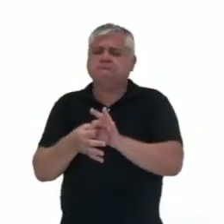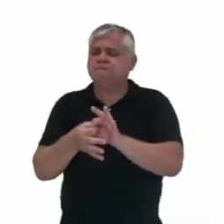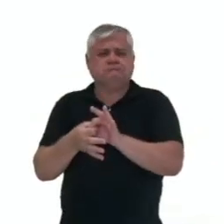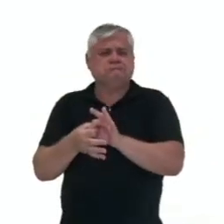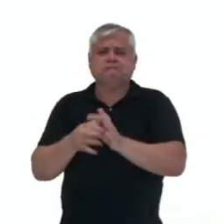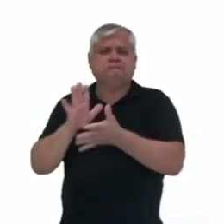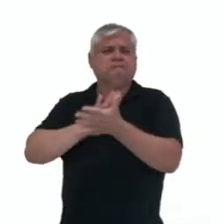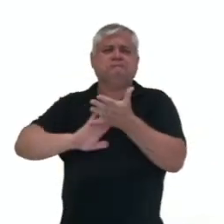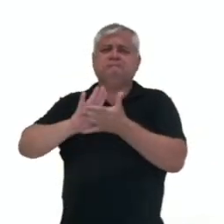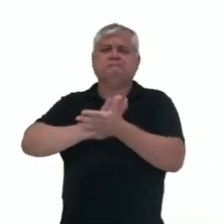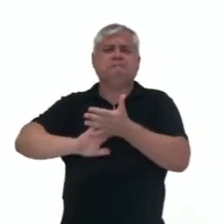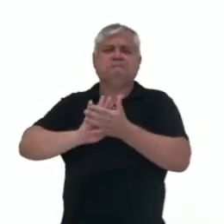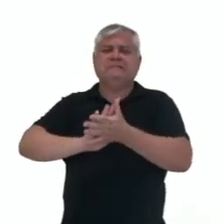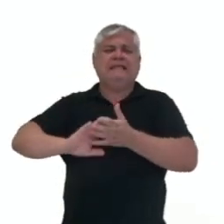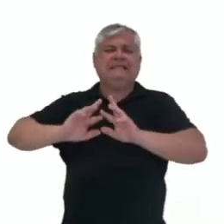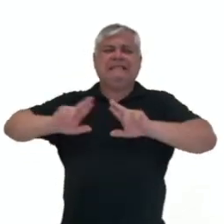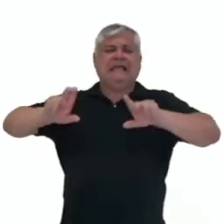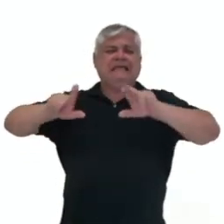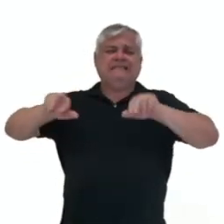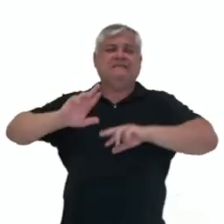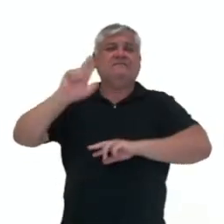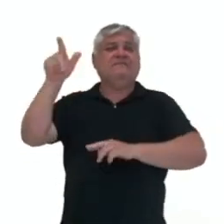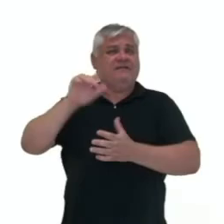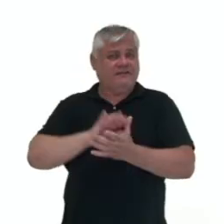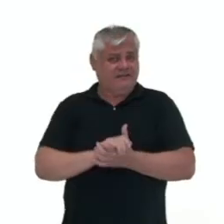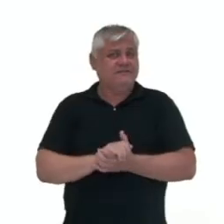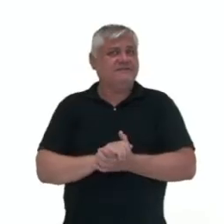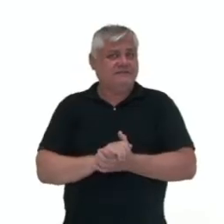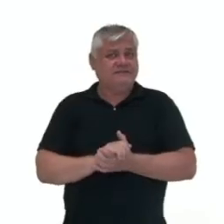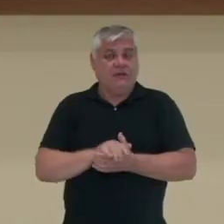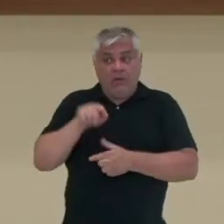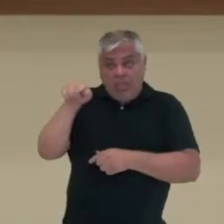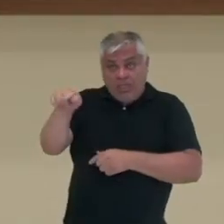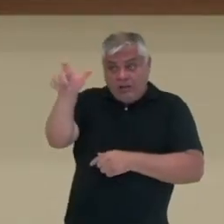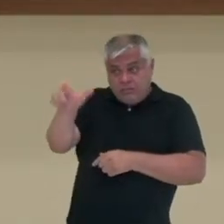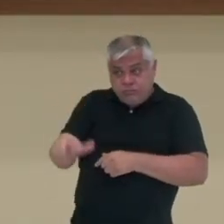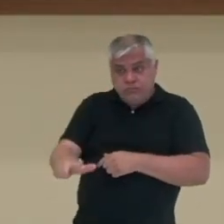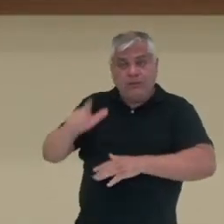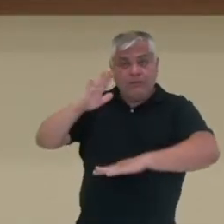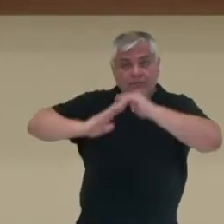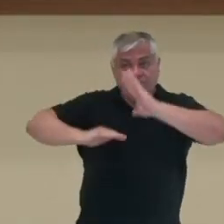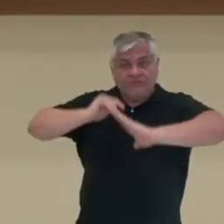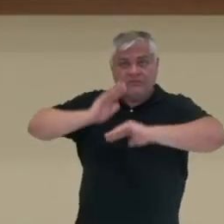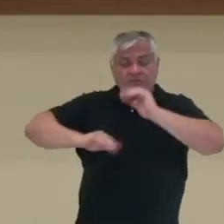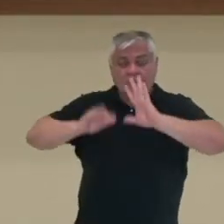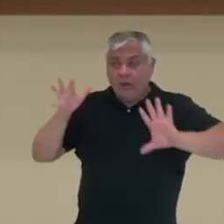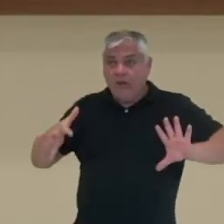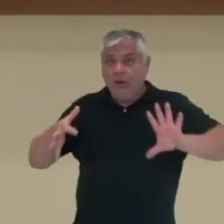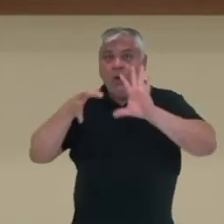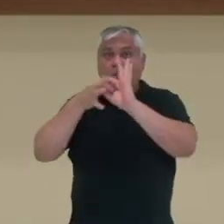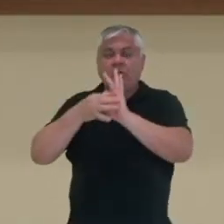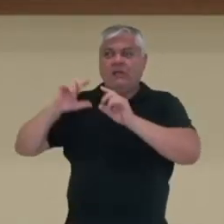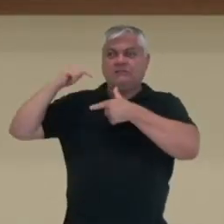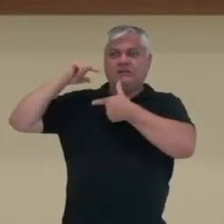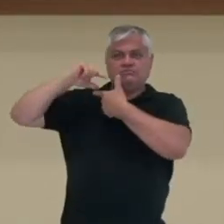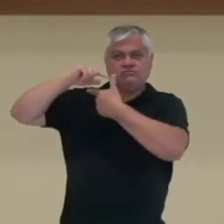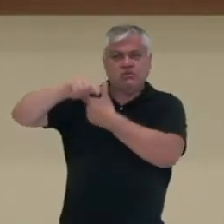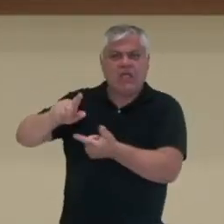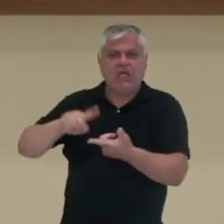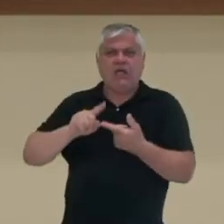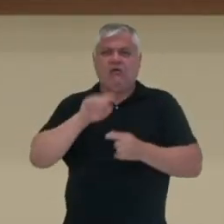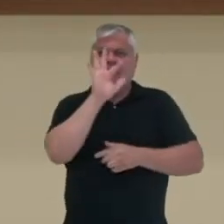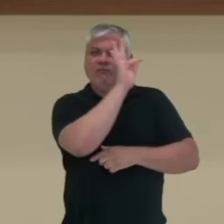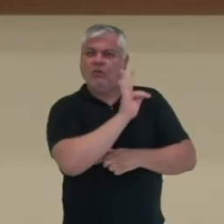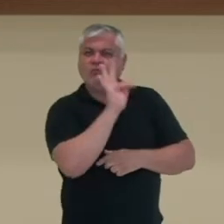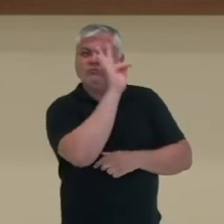e ao sistema artístico. Então guarde como referência, o artista naif não está ligado à tradição e ao sistema artístico, à